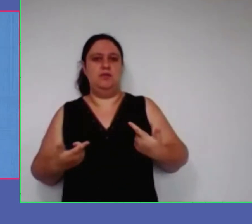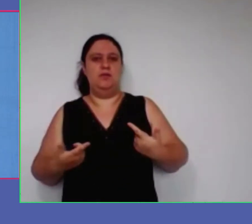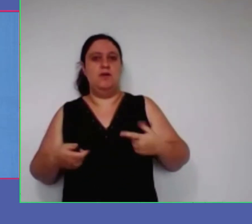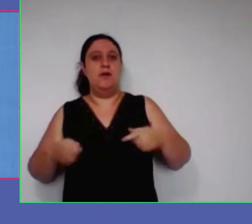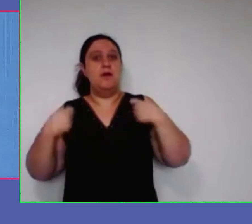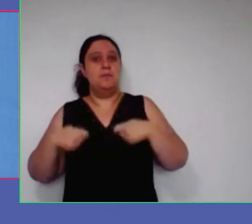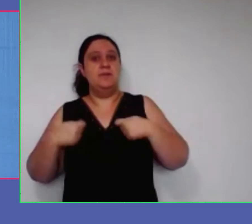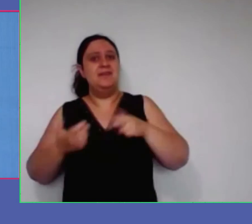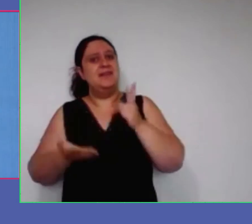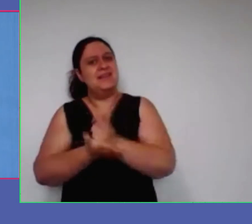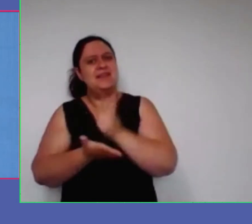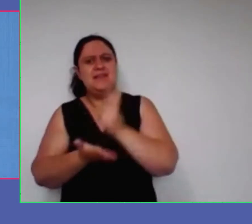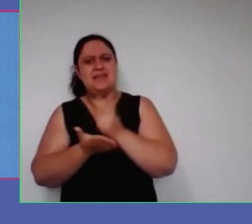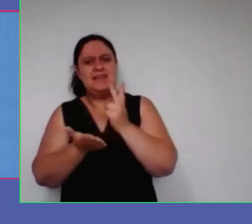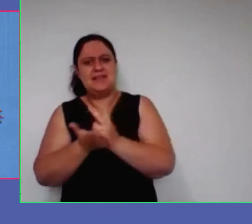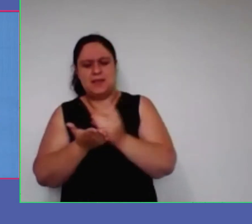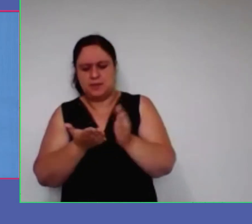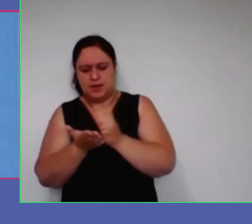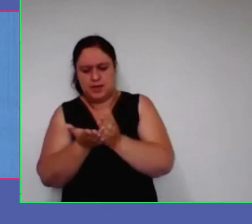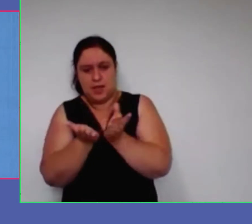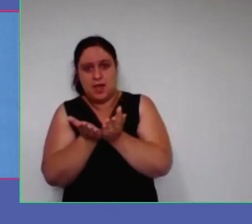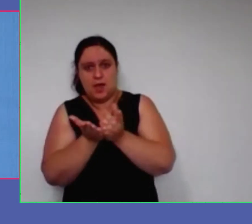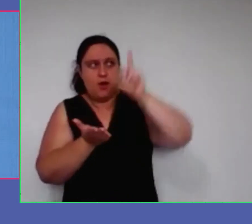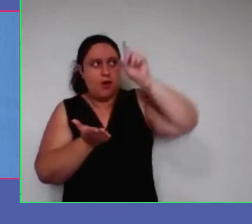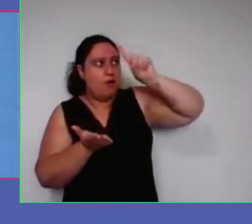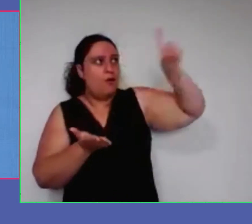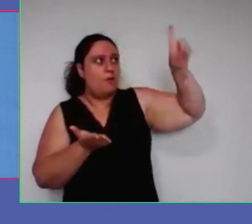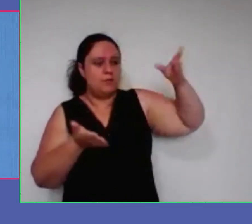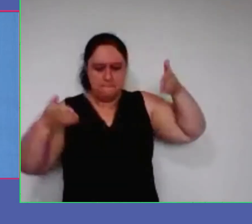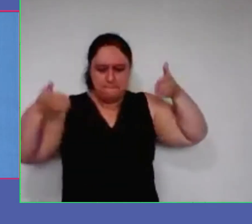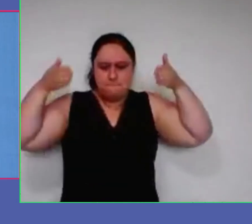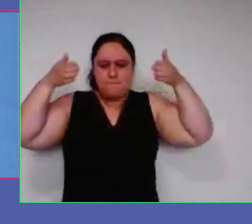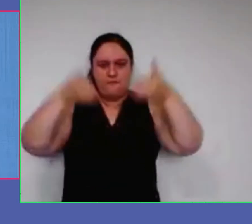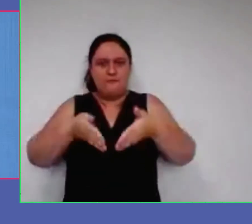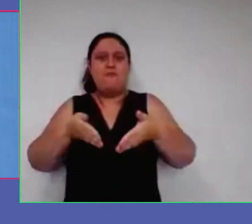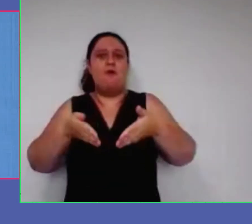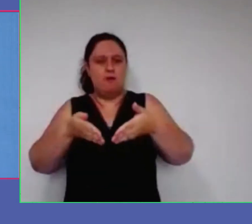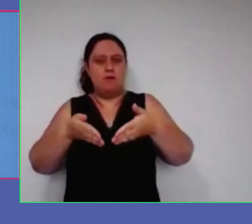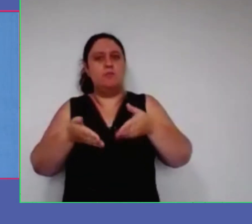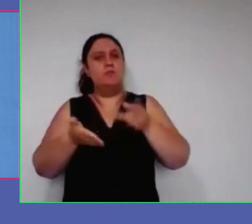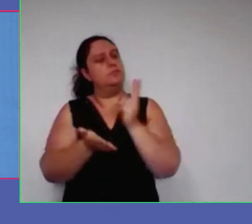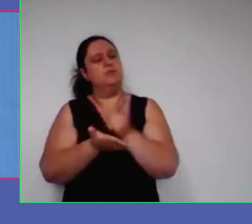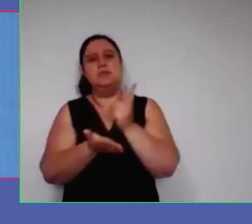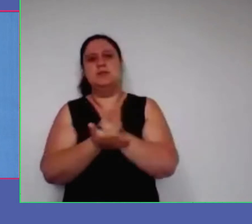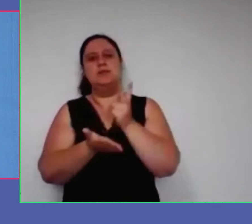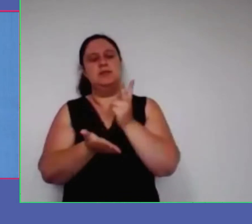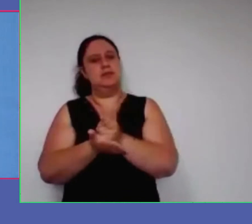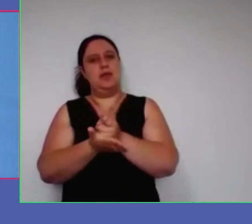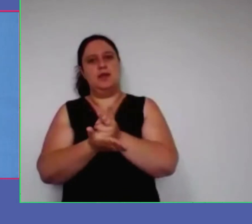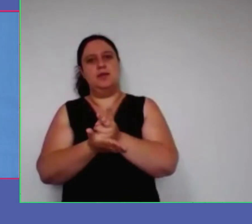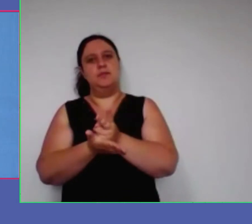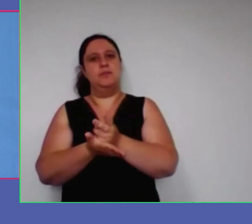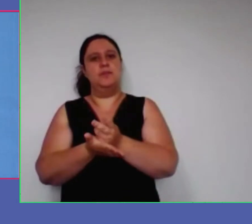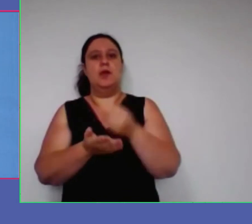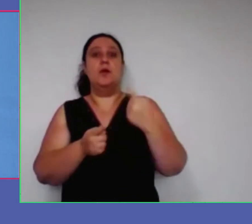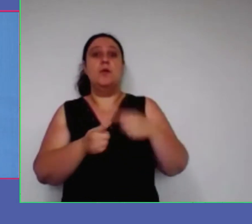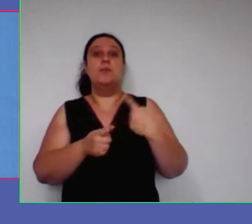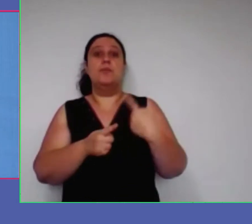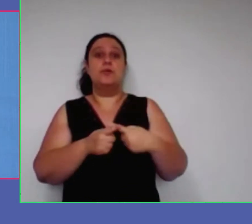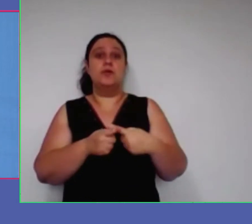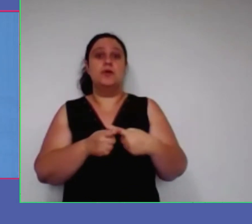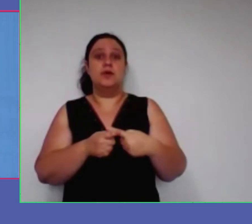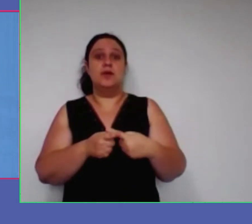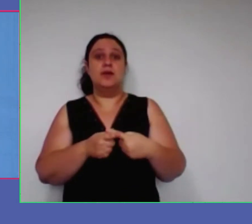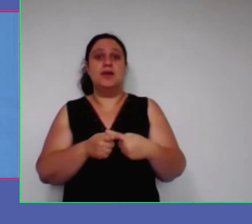bíblico, sempre voltar para a palavra, sempre voltar para a Bíblia. Ali está a nossa guia, ali estão